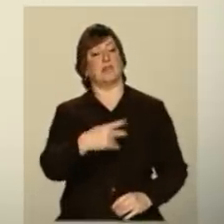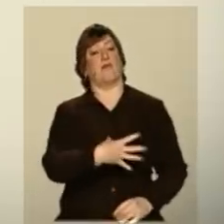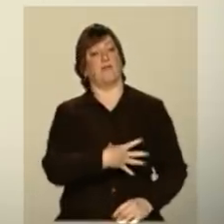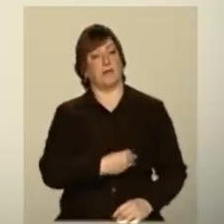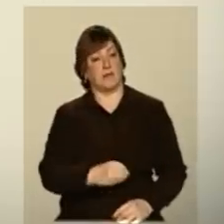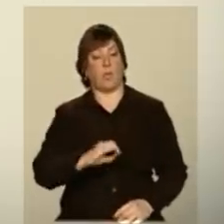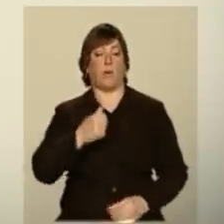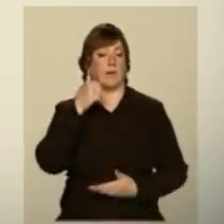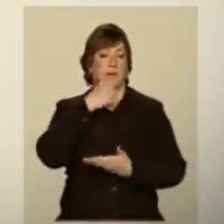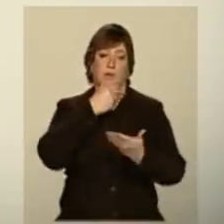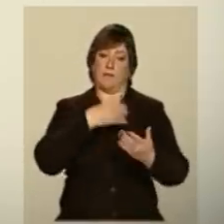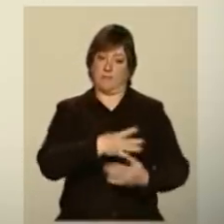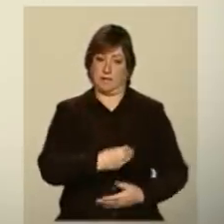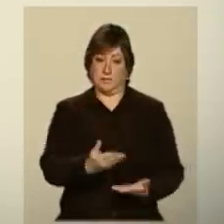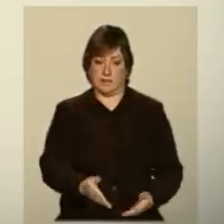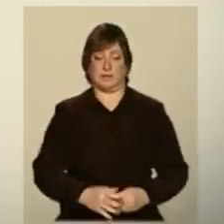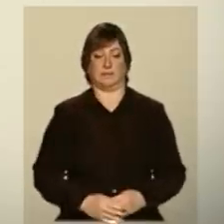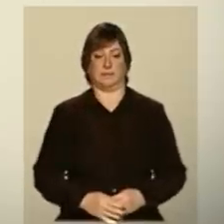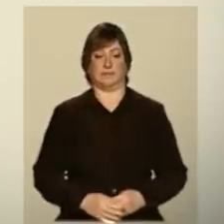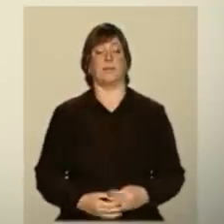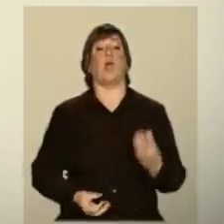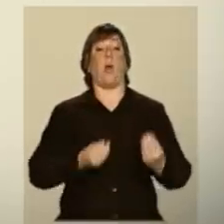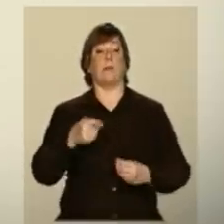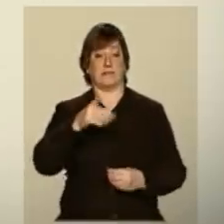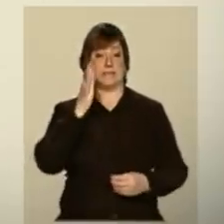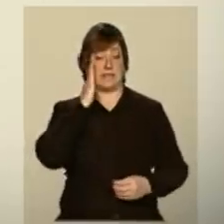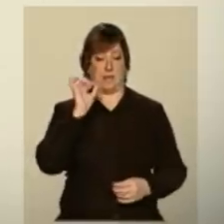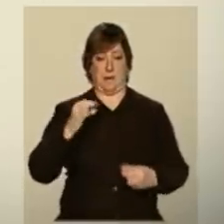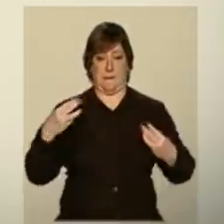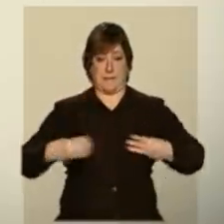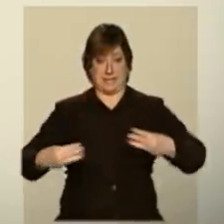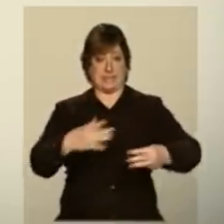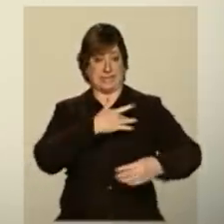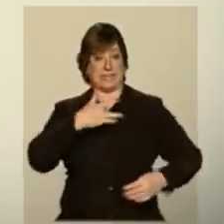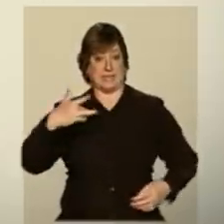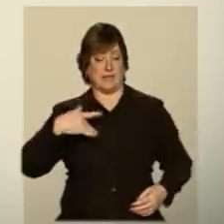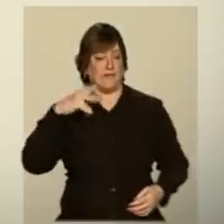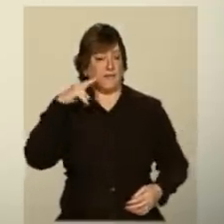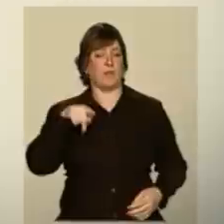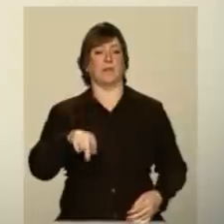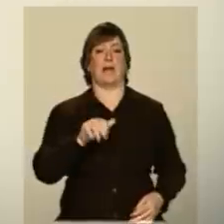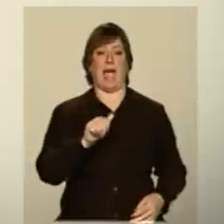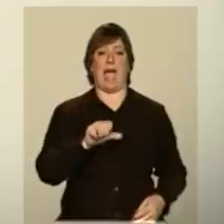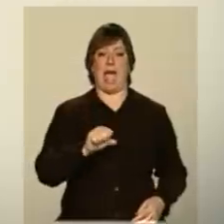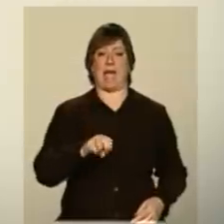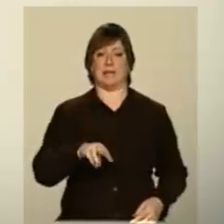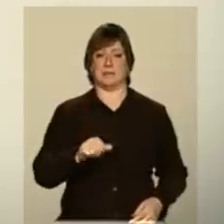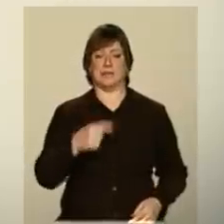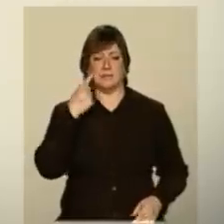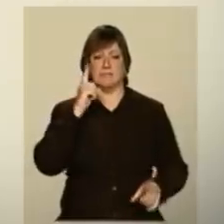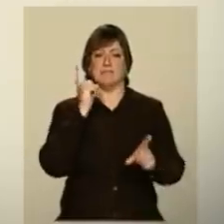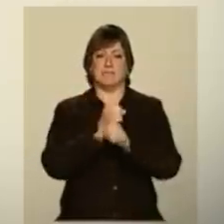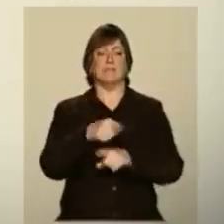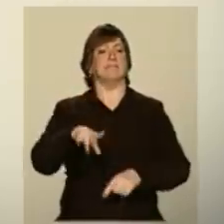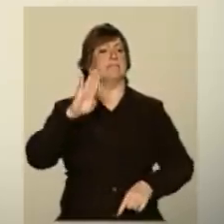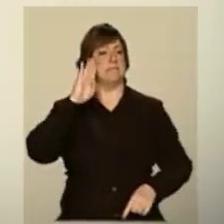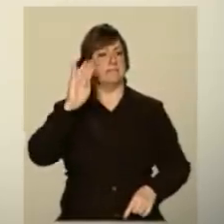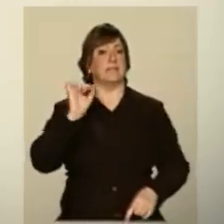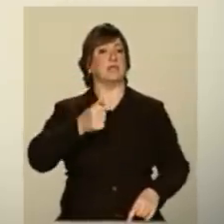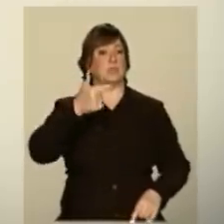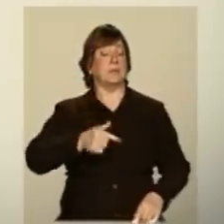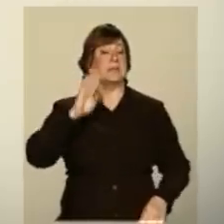filho ou filha como você sabe Luciano o Ministério da Saúde observou que a asma é a segunda principal causa de